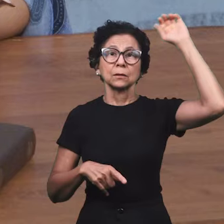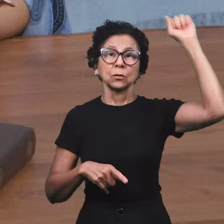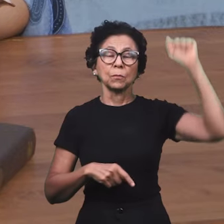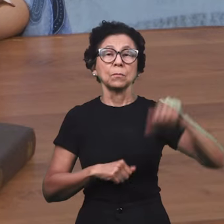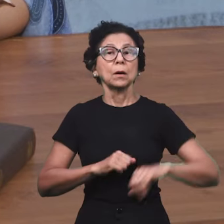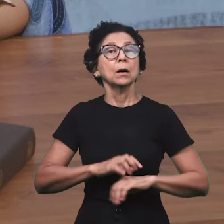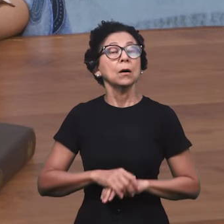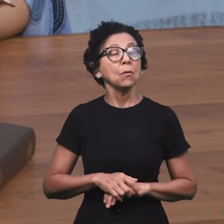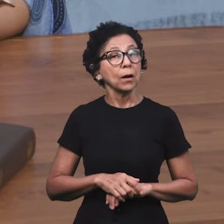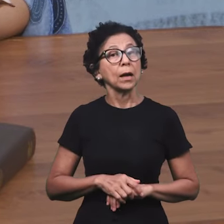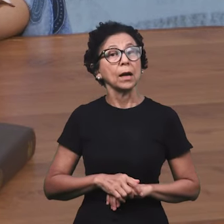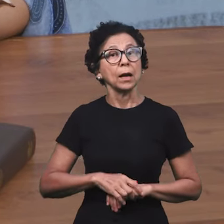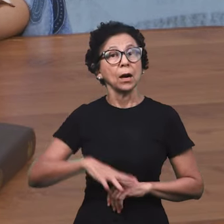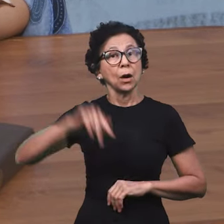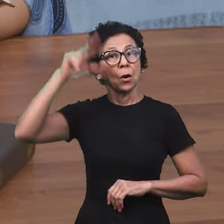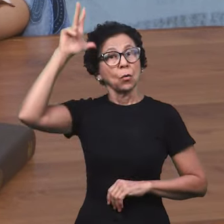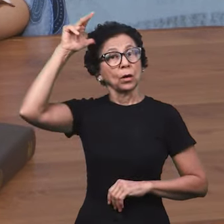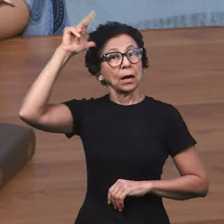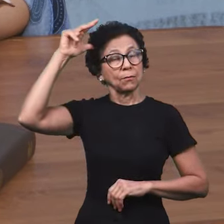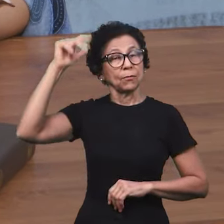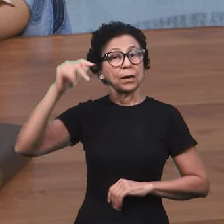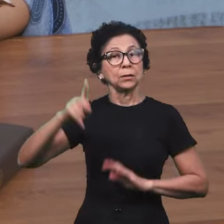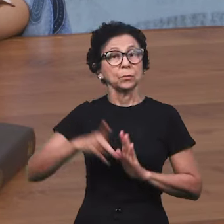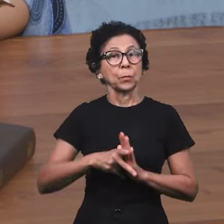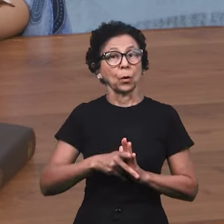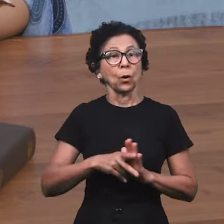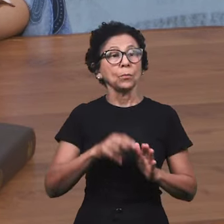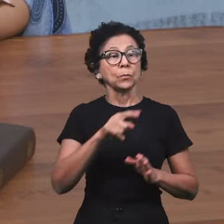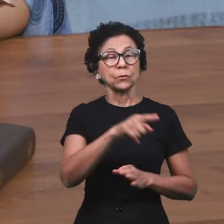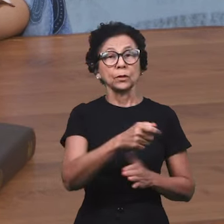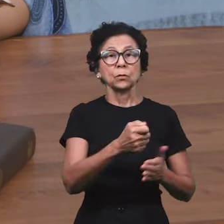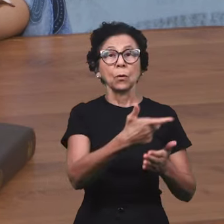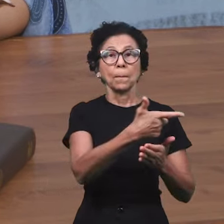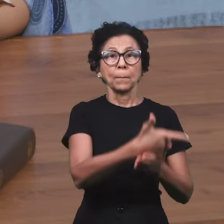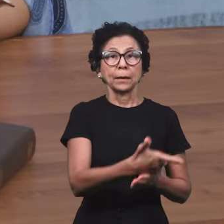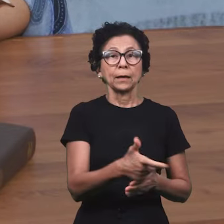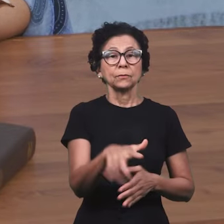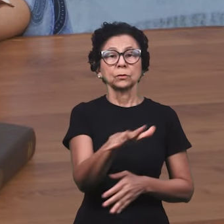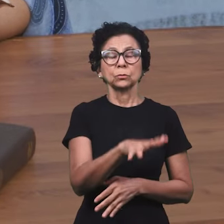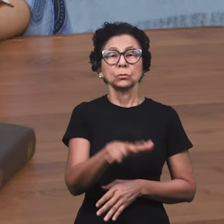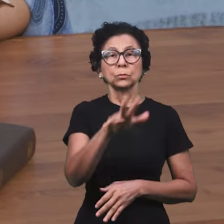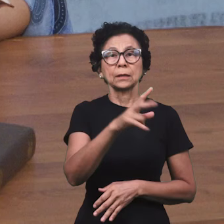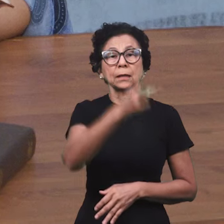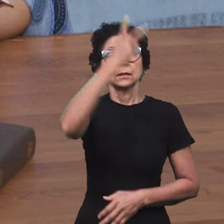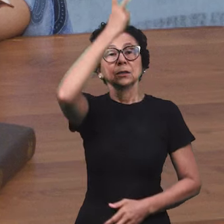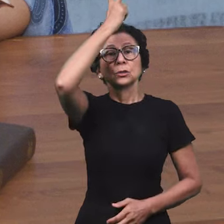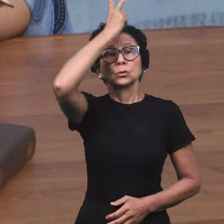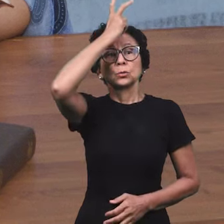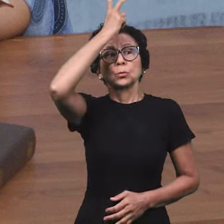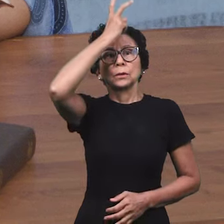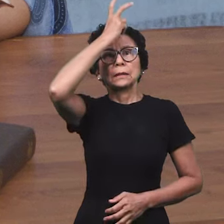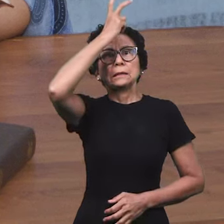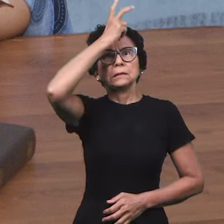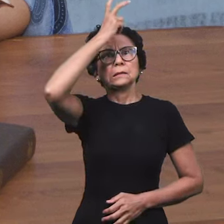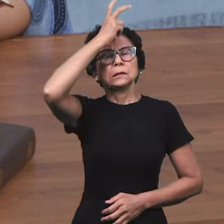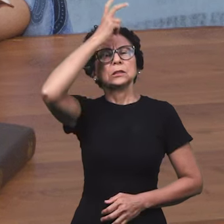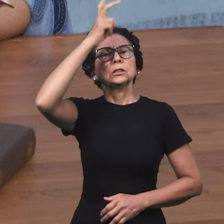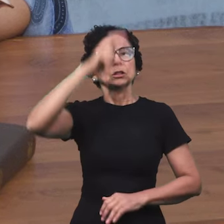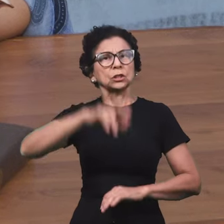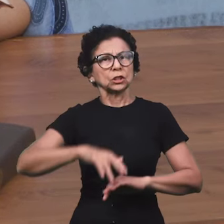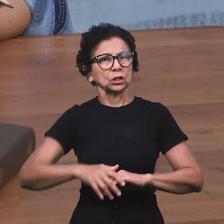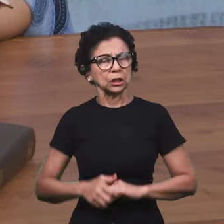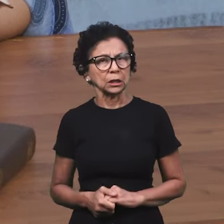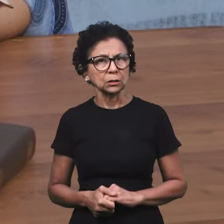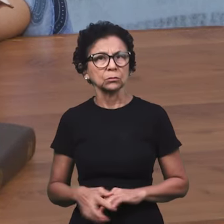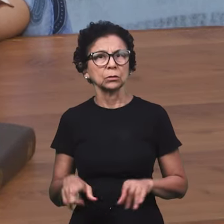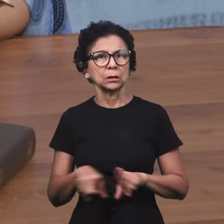do Egito, e quanto ao fio de linho, os mercadores do rei tomavam fio de linho